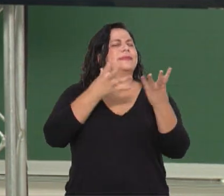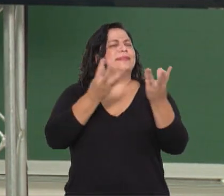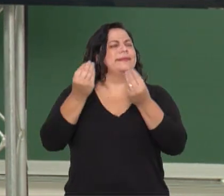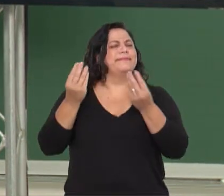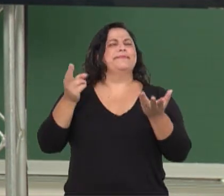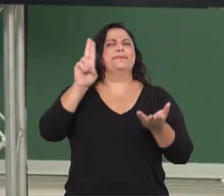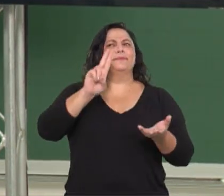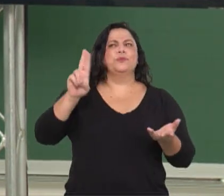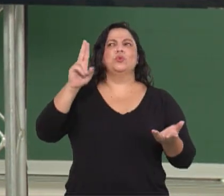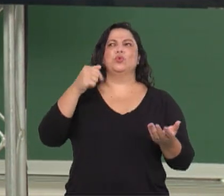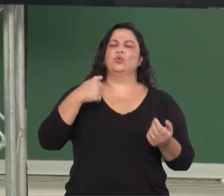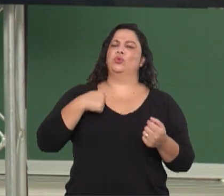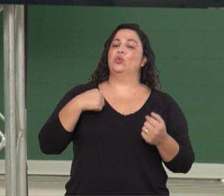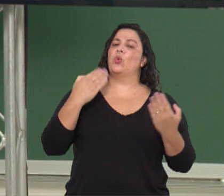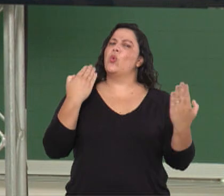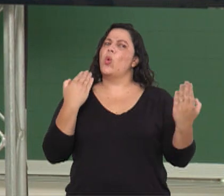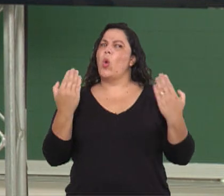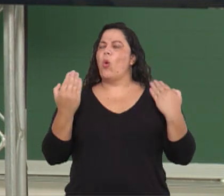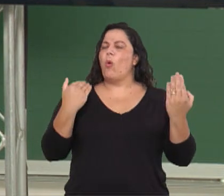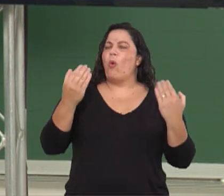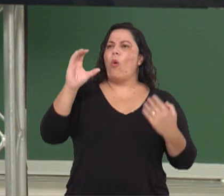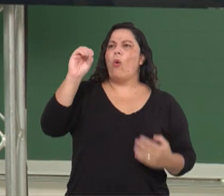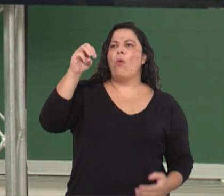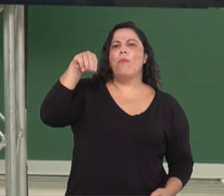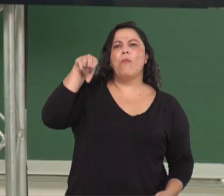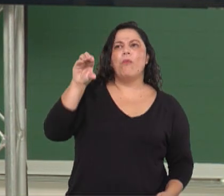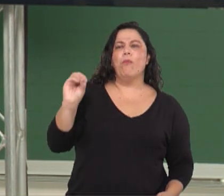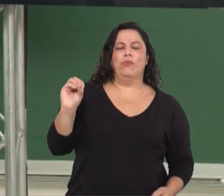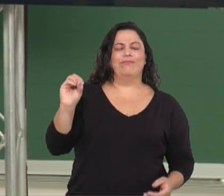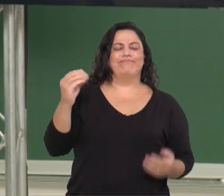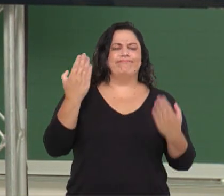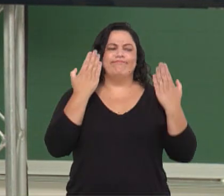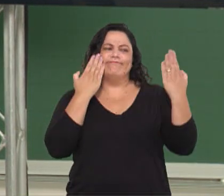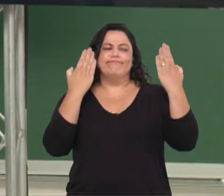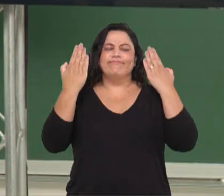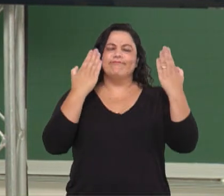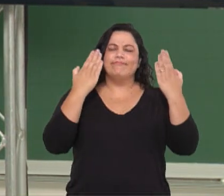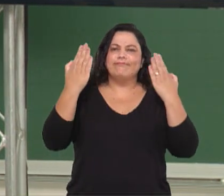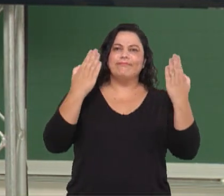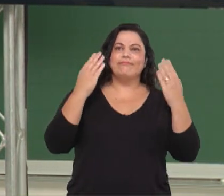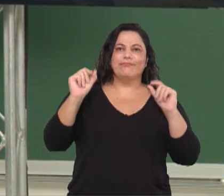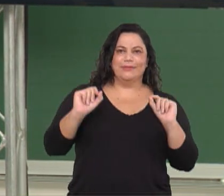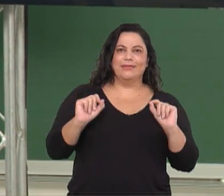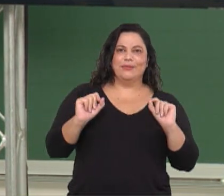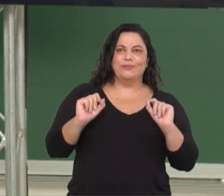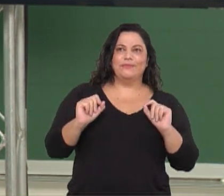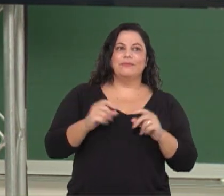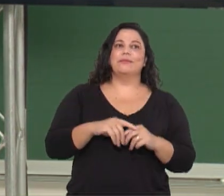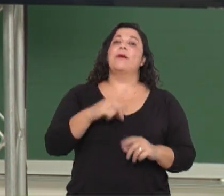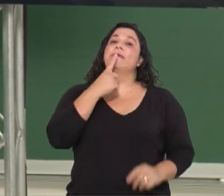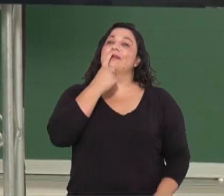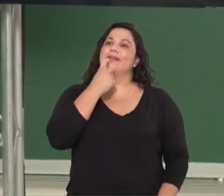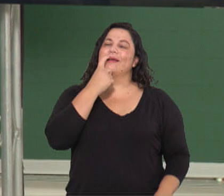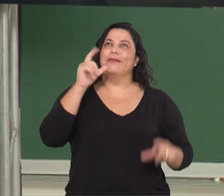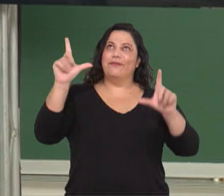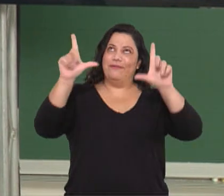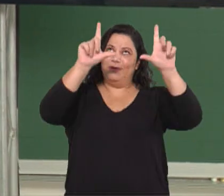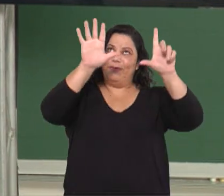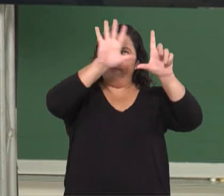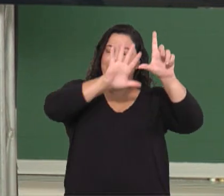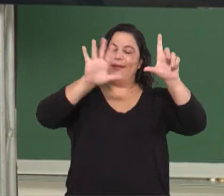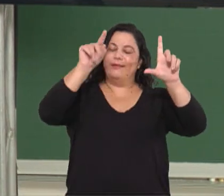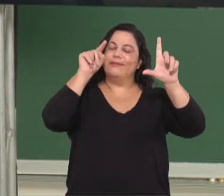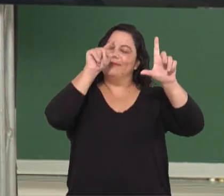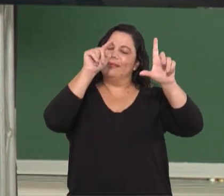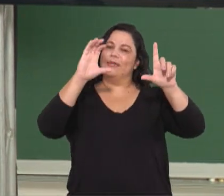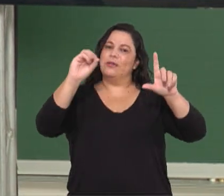Vou comparar coisas, vou utilizar o conectivo. Qual conectivo? O mais comum é o